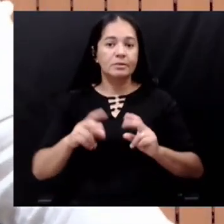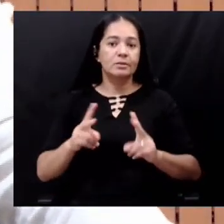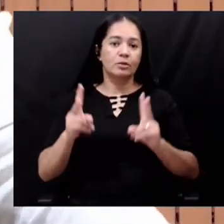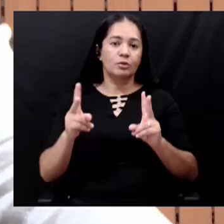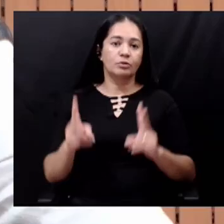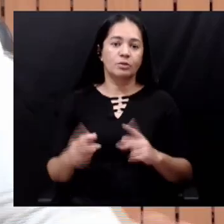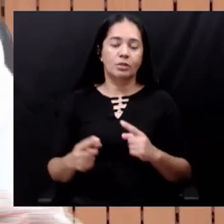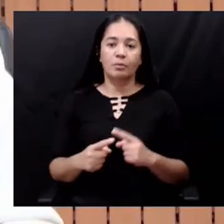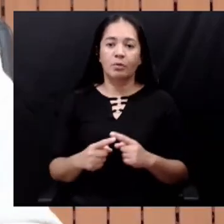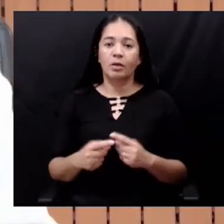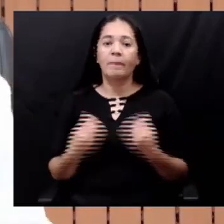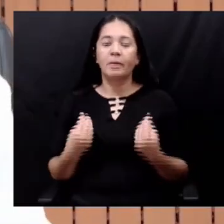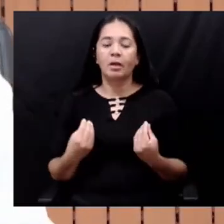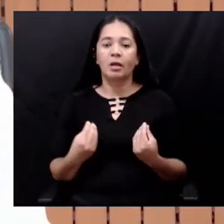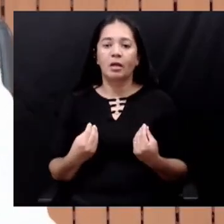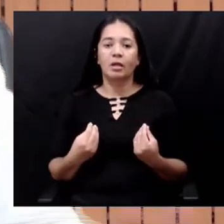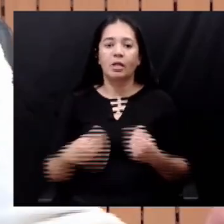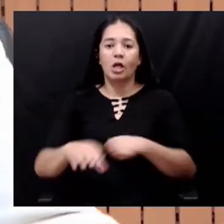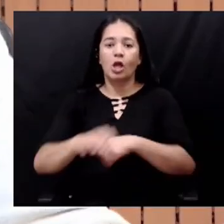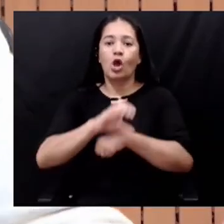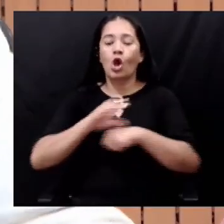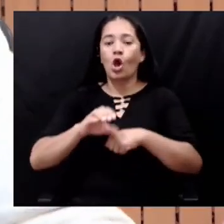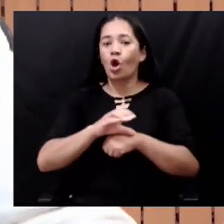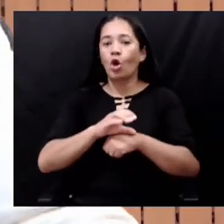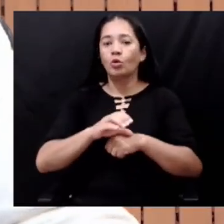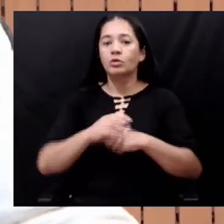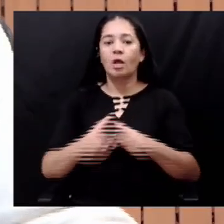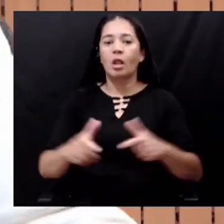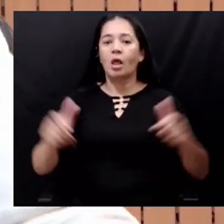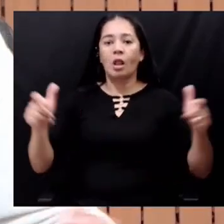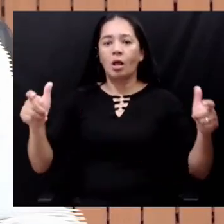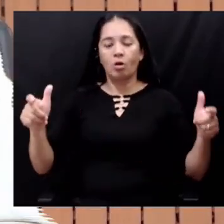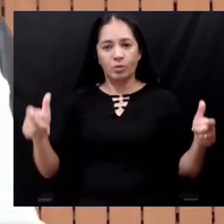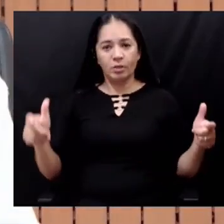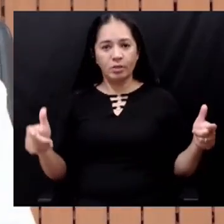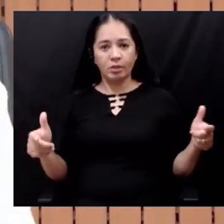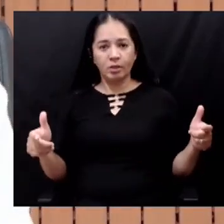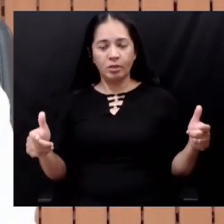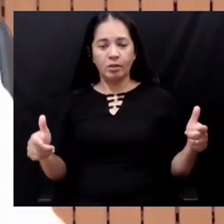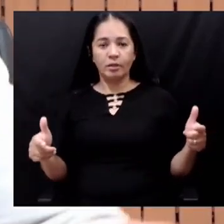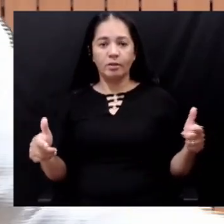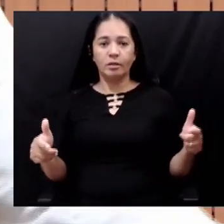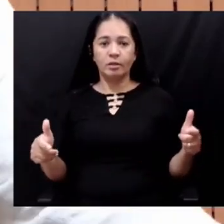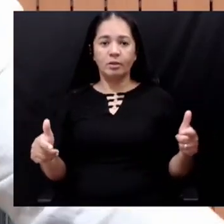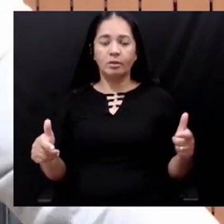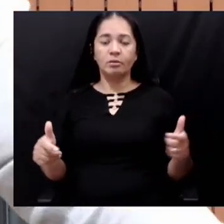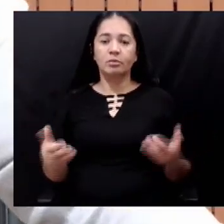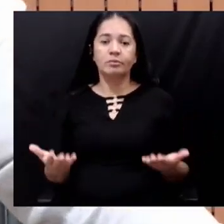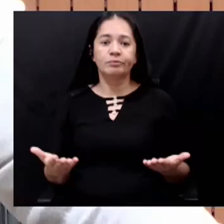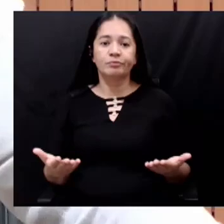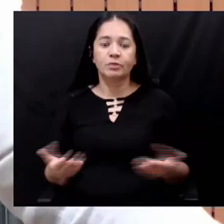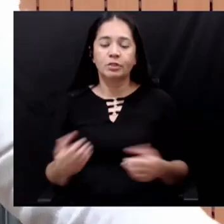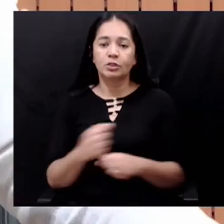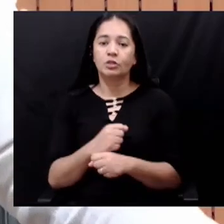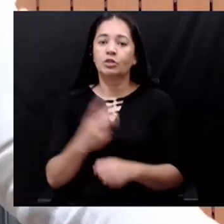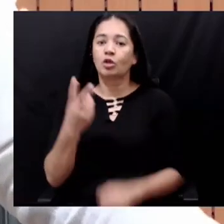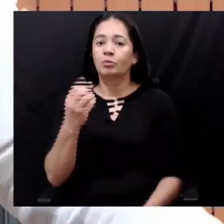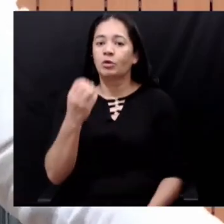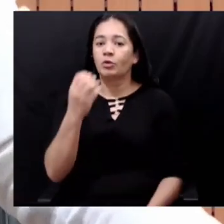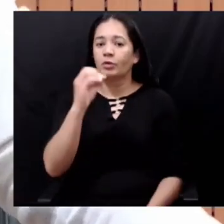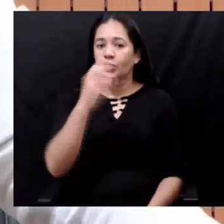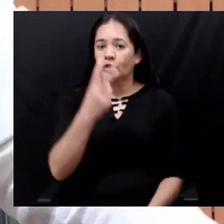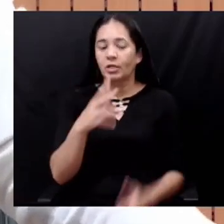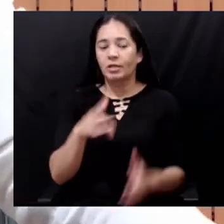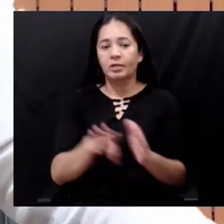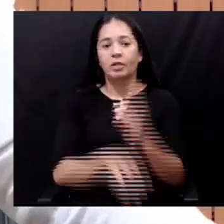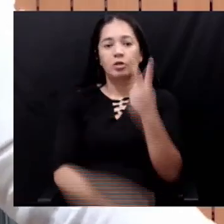de cursinhos que sobreviveram sem a diversidade na universidade entre 2002 e 2025?